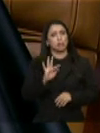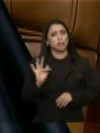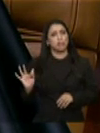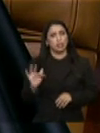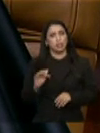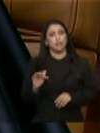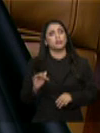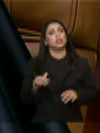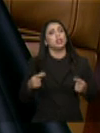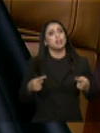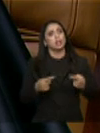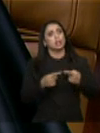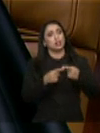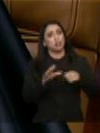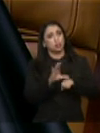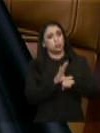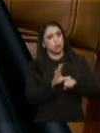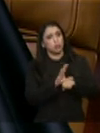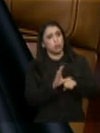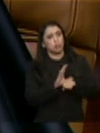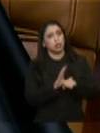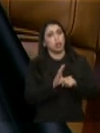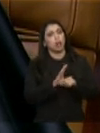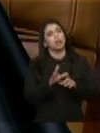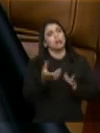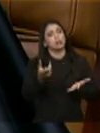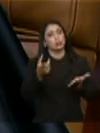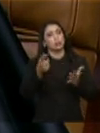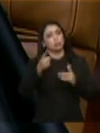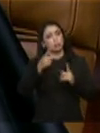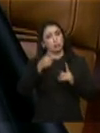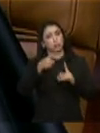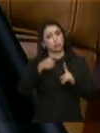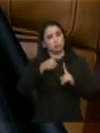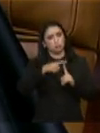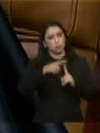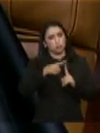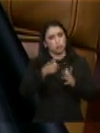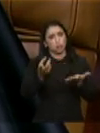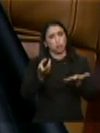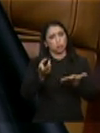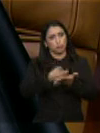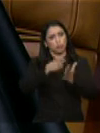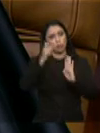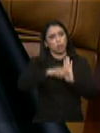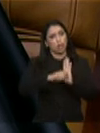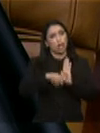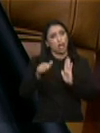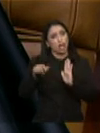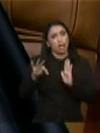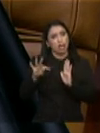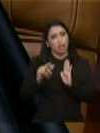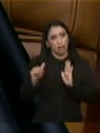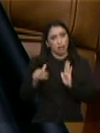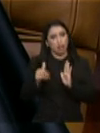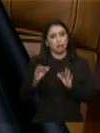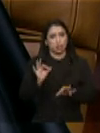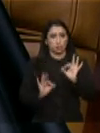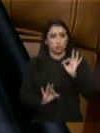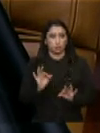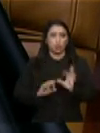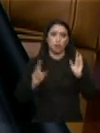a constitucionalidade de determinado tributo a partir da publicação das atas de julgamento dos